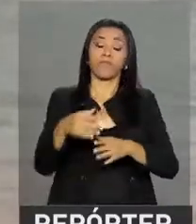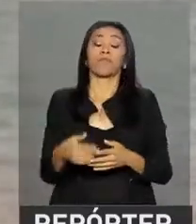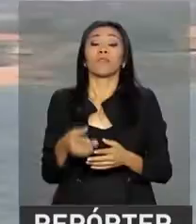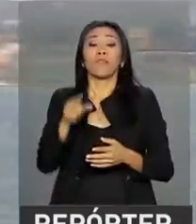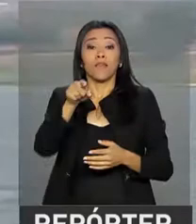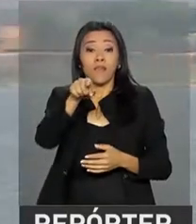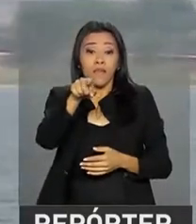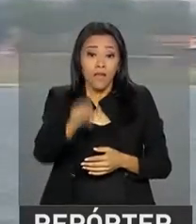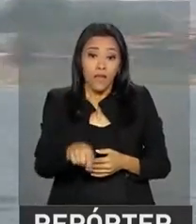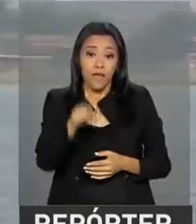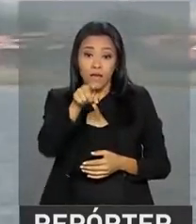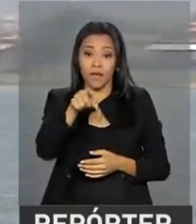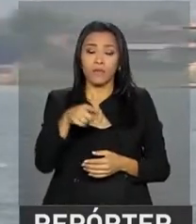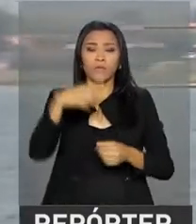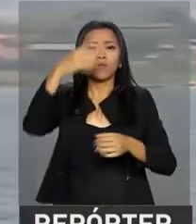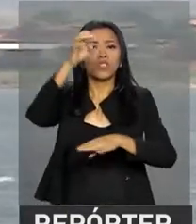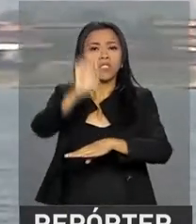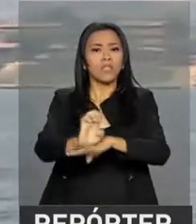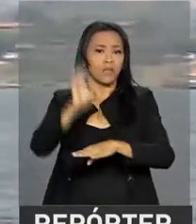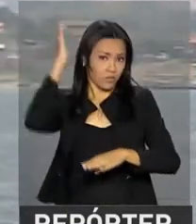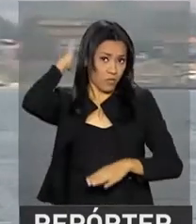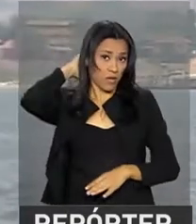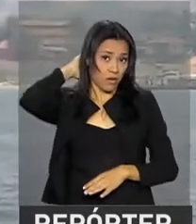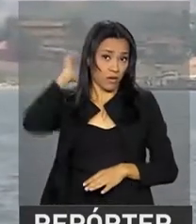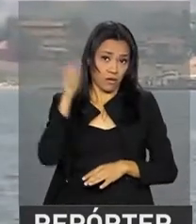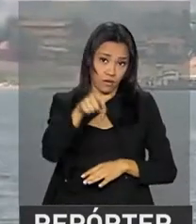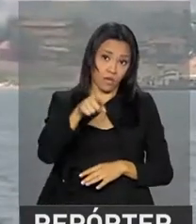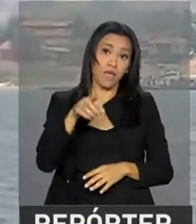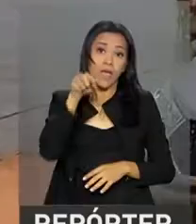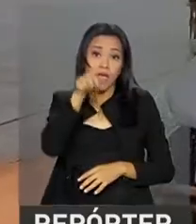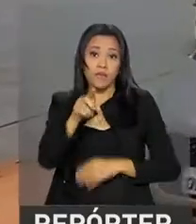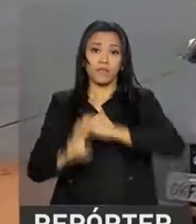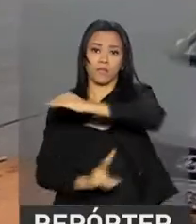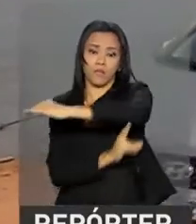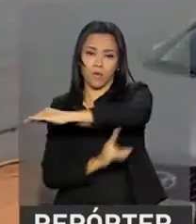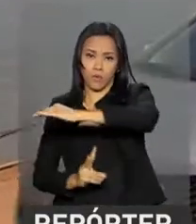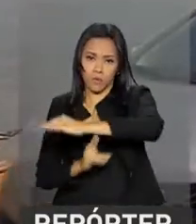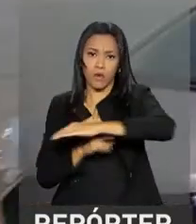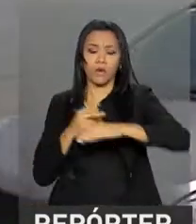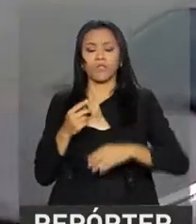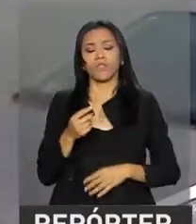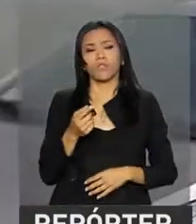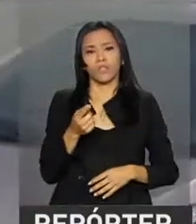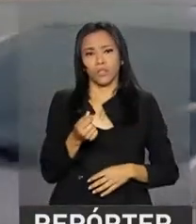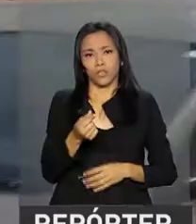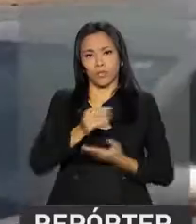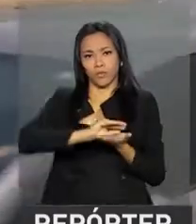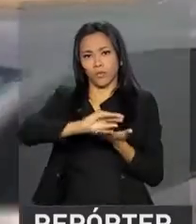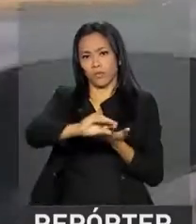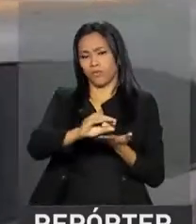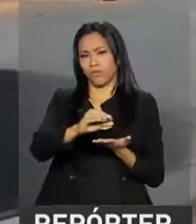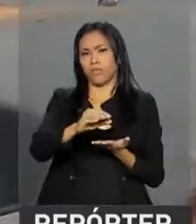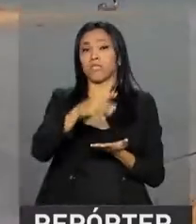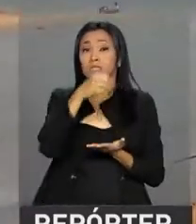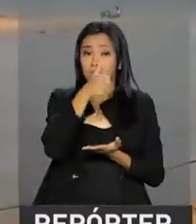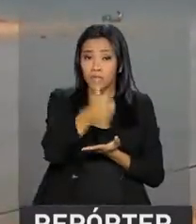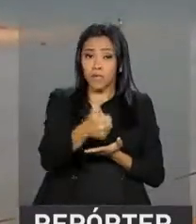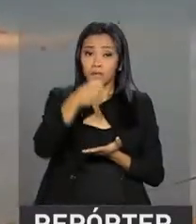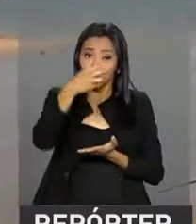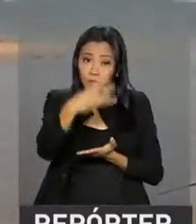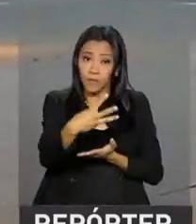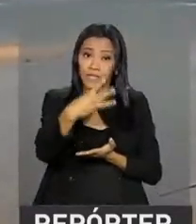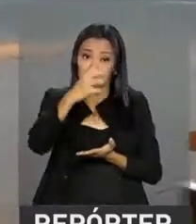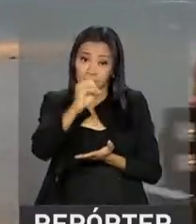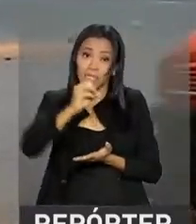geraldo do araguaia no estado do pará essa ponte deve receber investimentos aí de cerca de 130 milhões